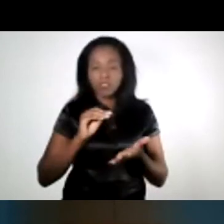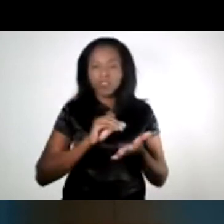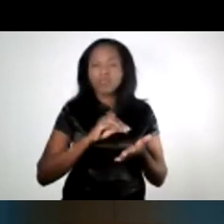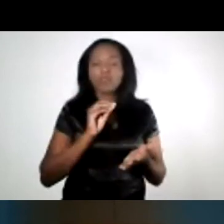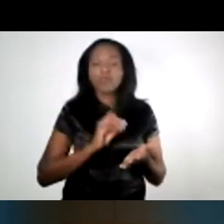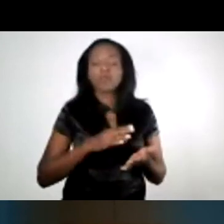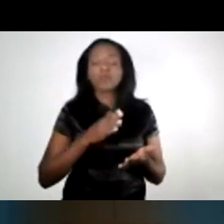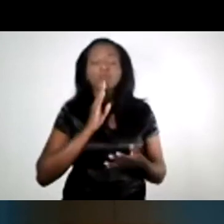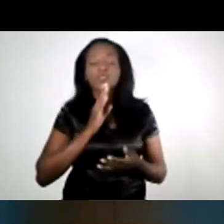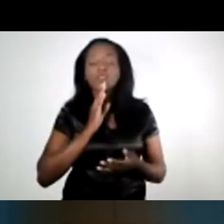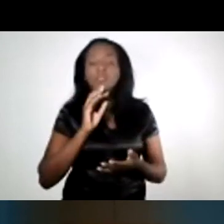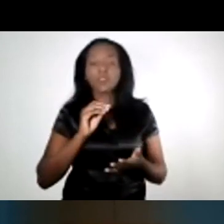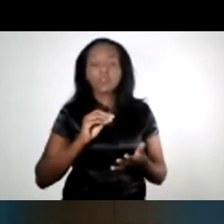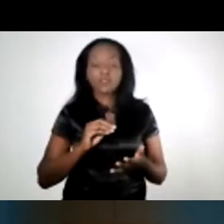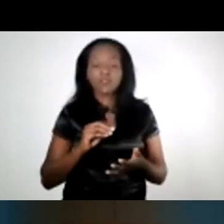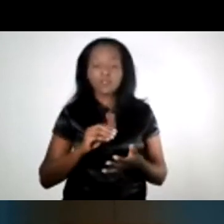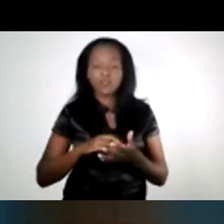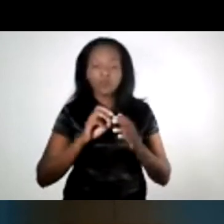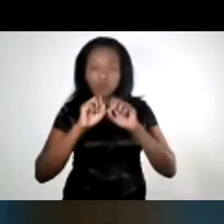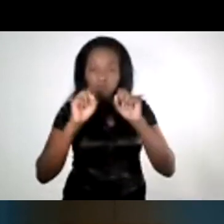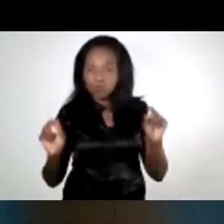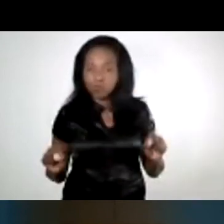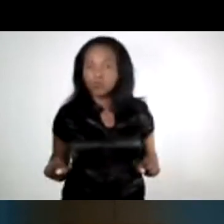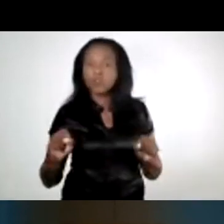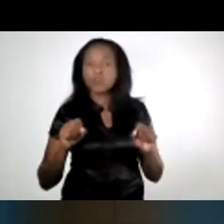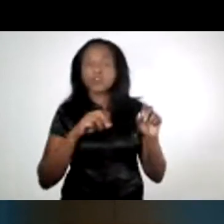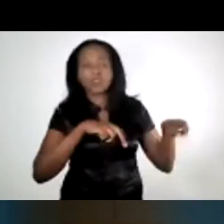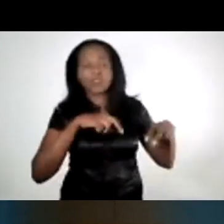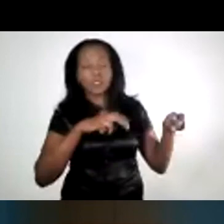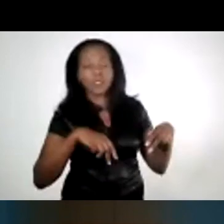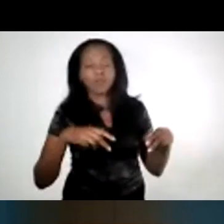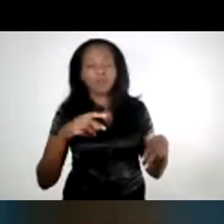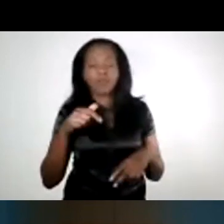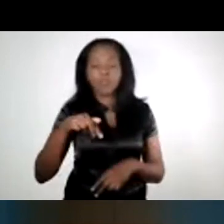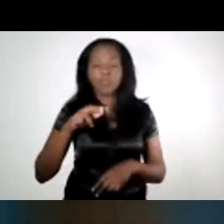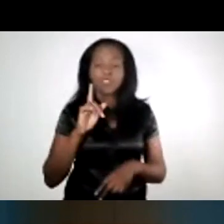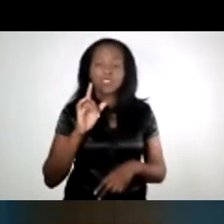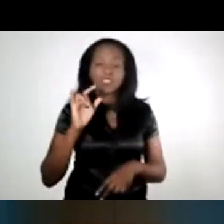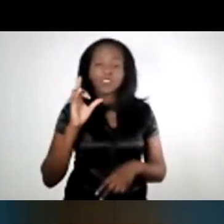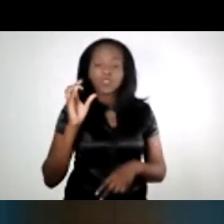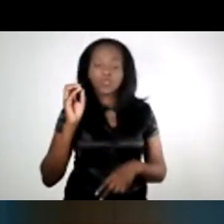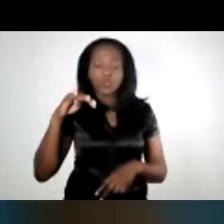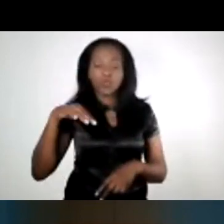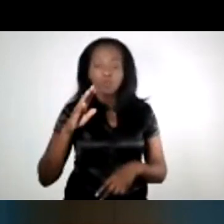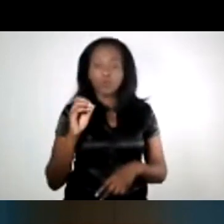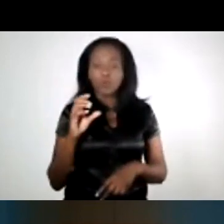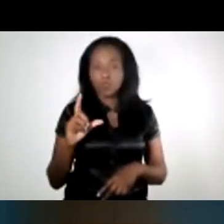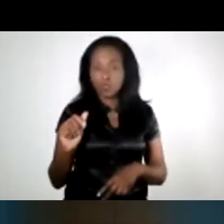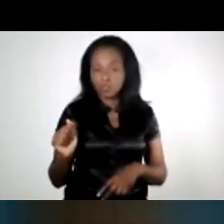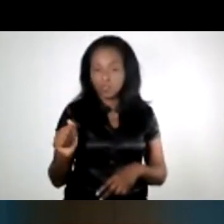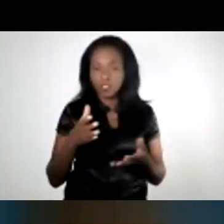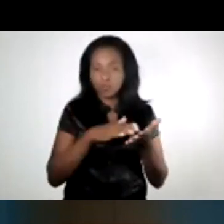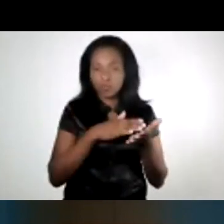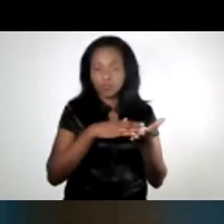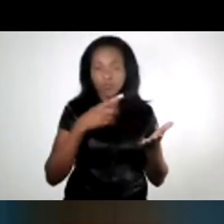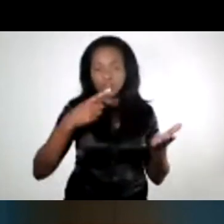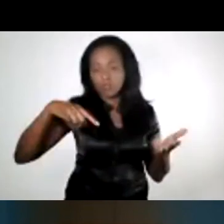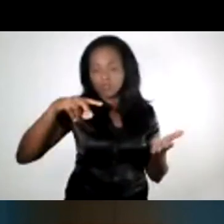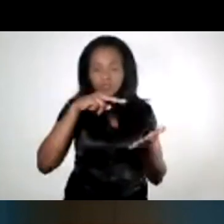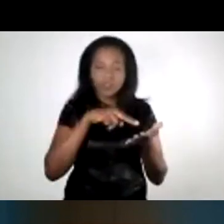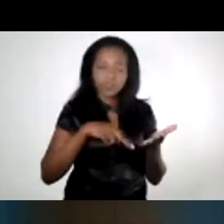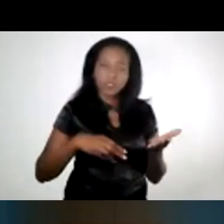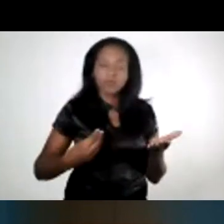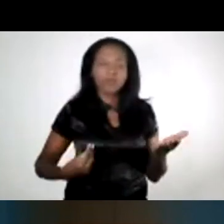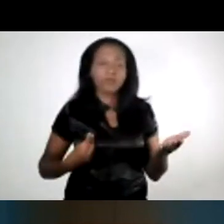Do sistema agrícola tradicional quilombola. E a fartura, por sua vez, no livro, como a gente leu, ela